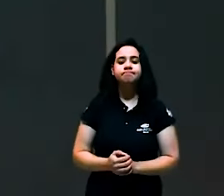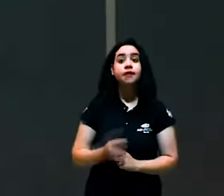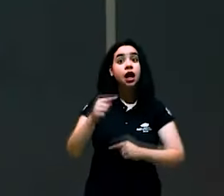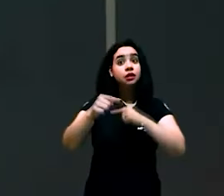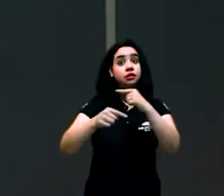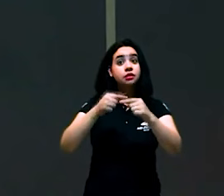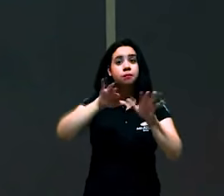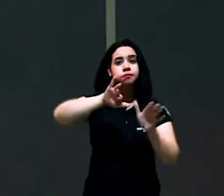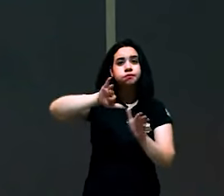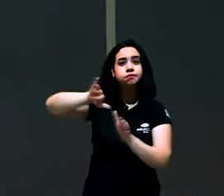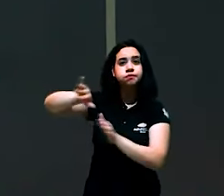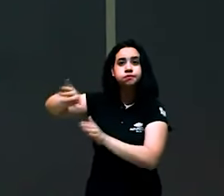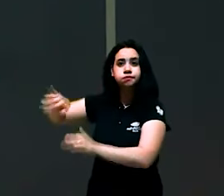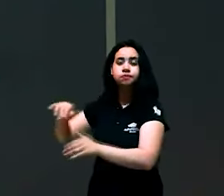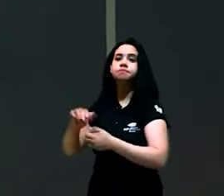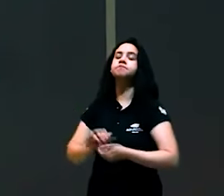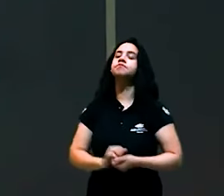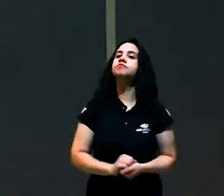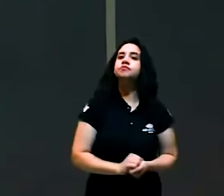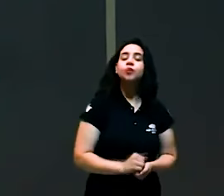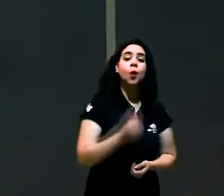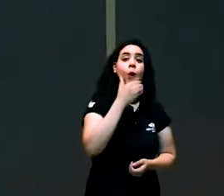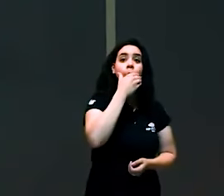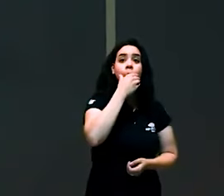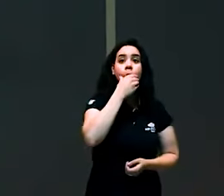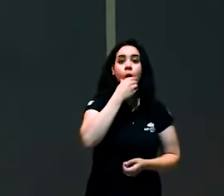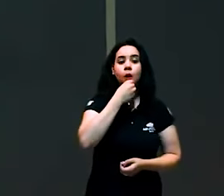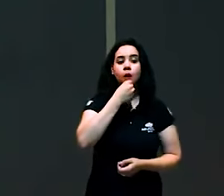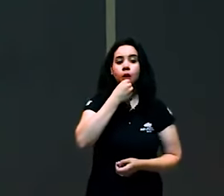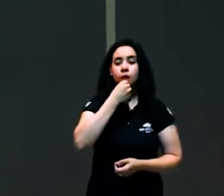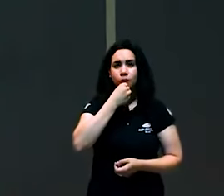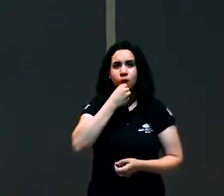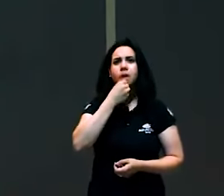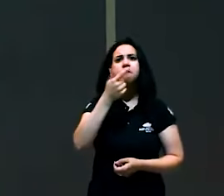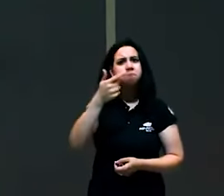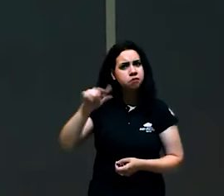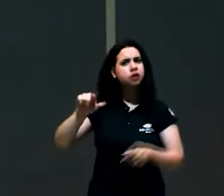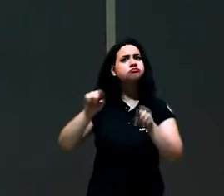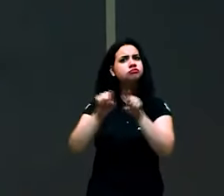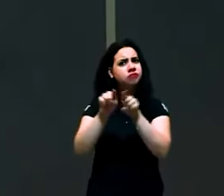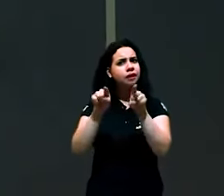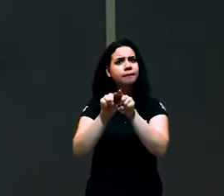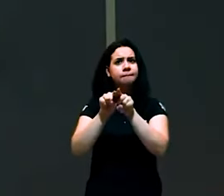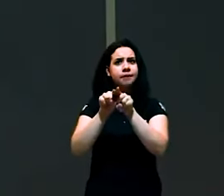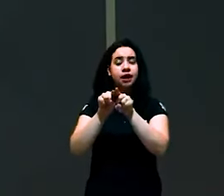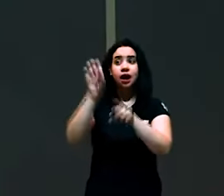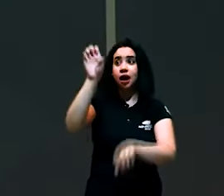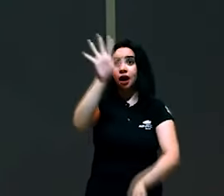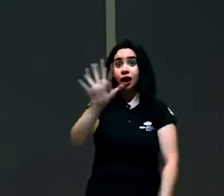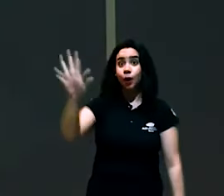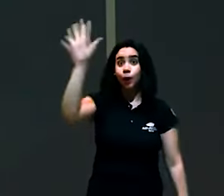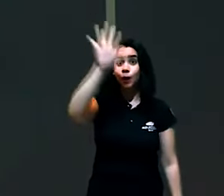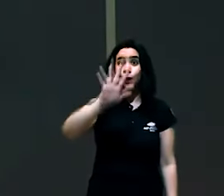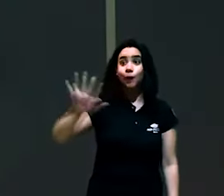incendiou Suécia, Dinamarca, Inglaterra, Alemanha e França, e foi conhecido